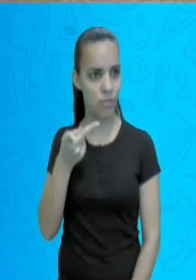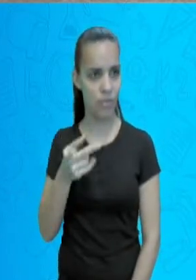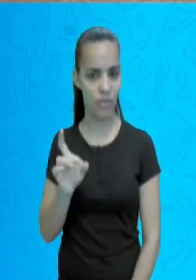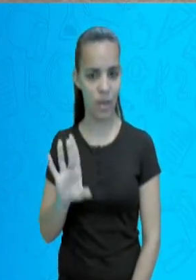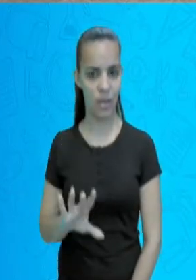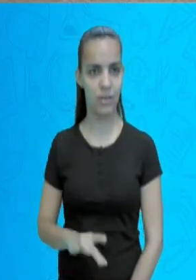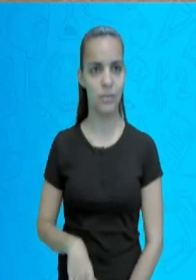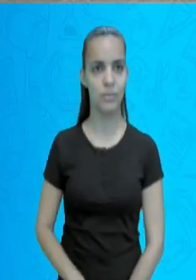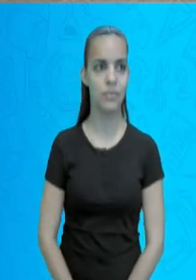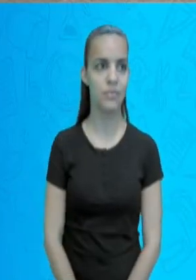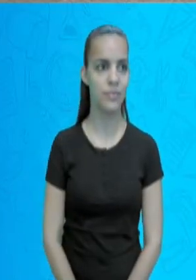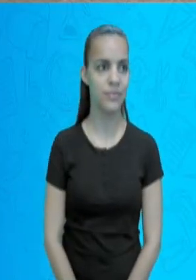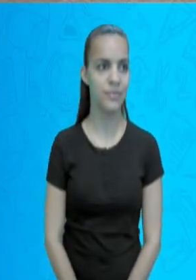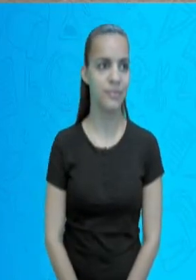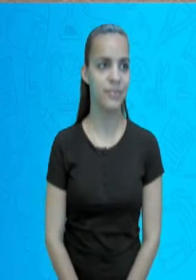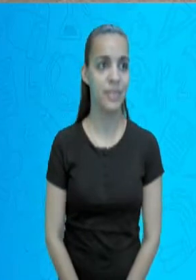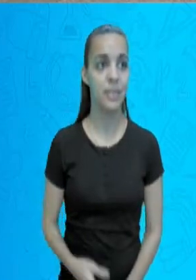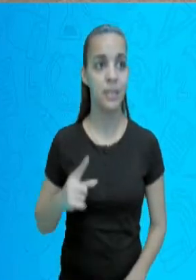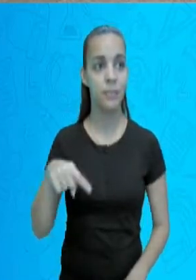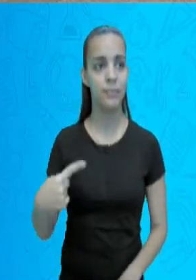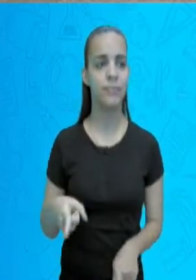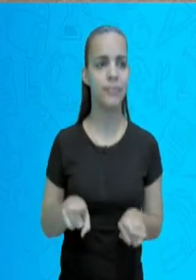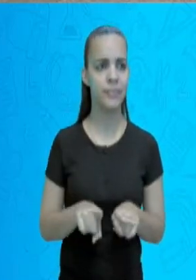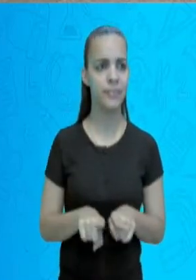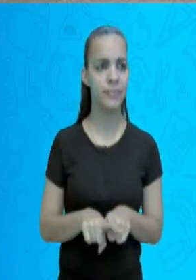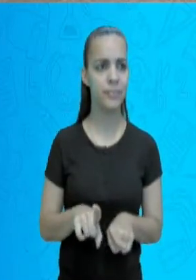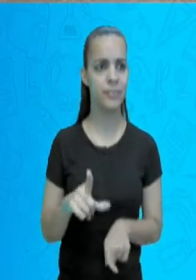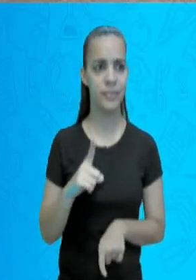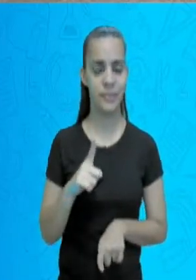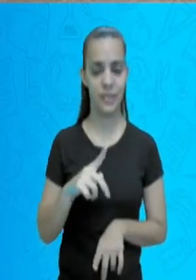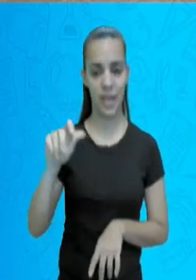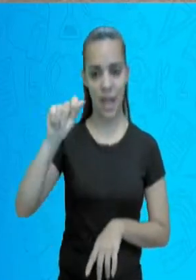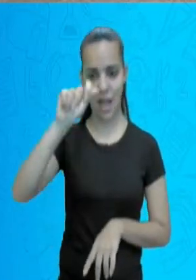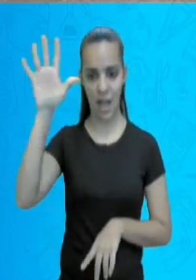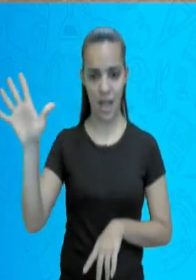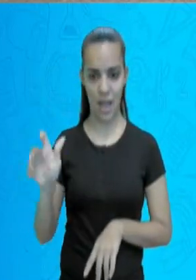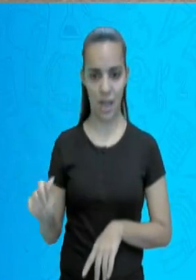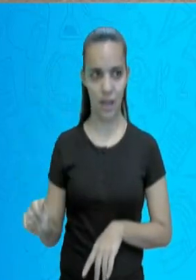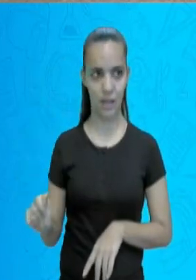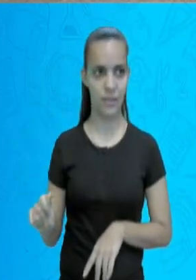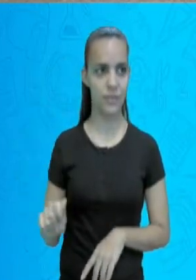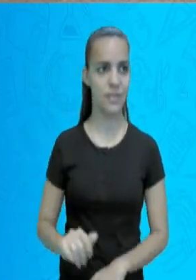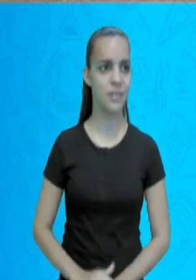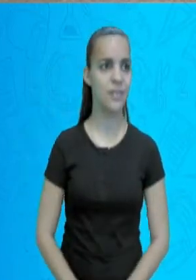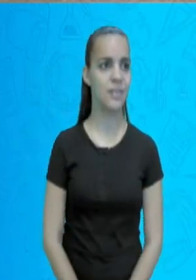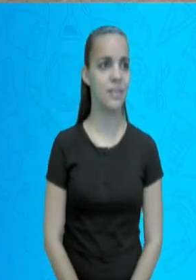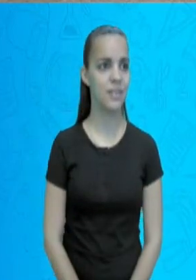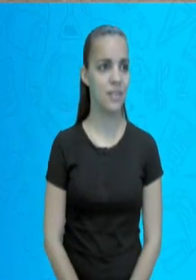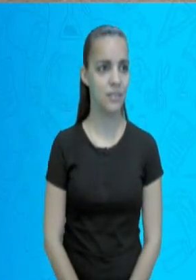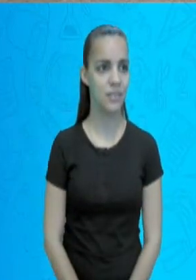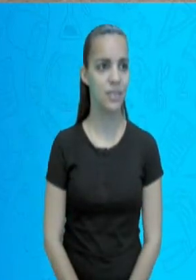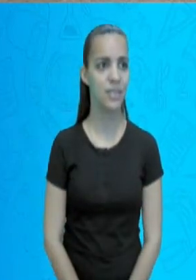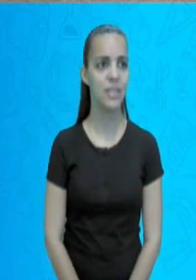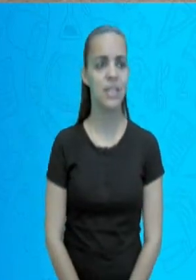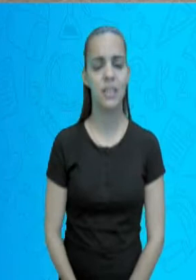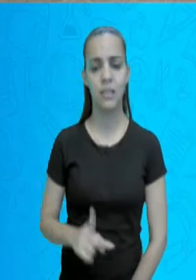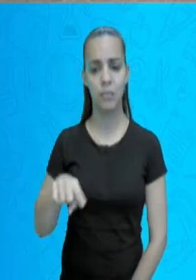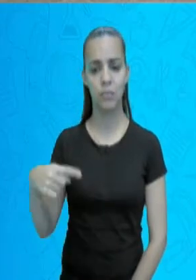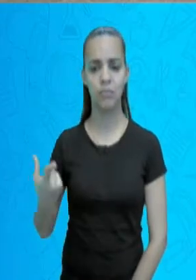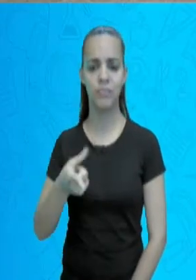América. Depois nós temos a África. Depois nós temos a Antártida.